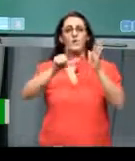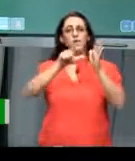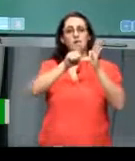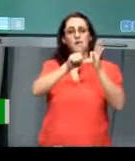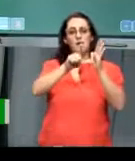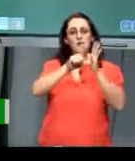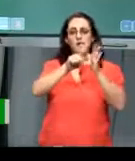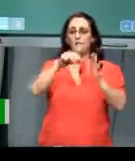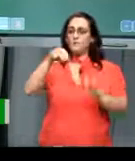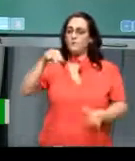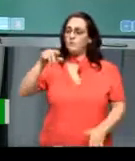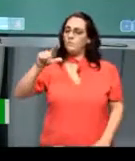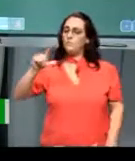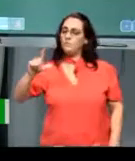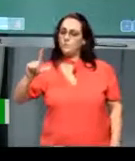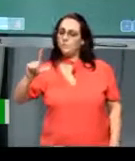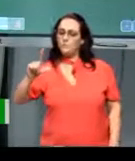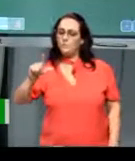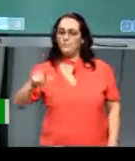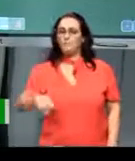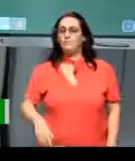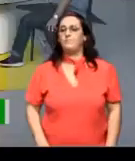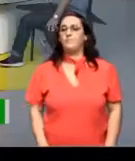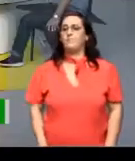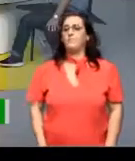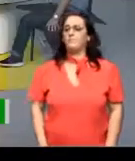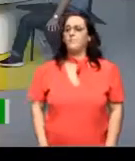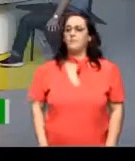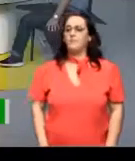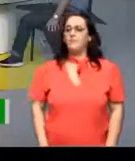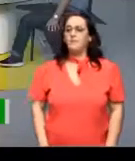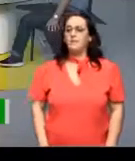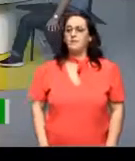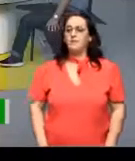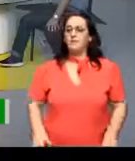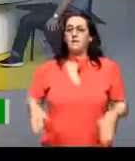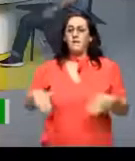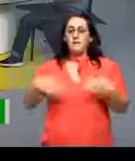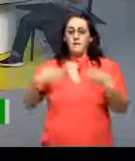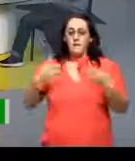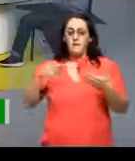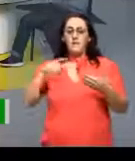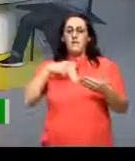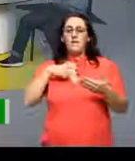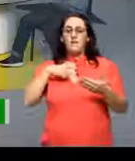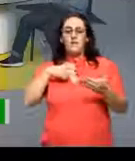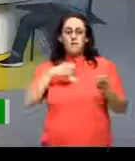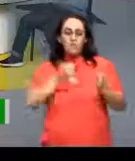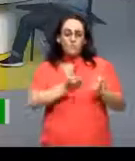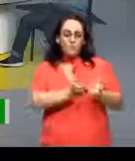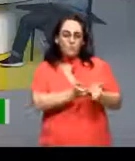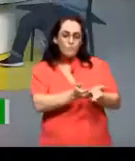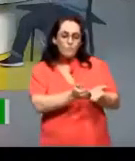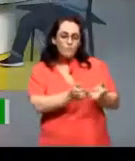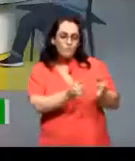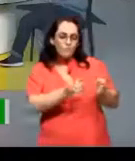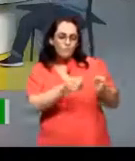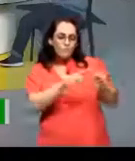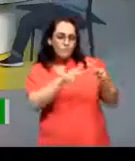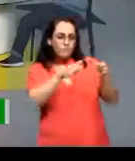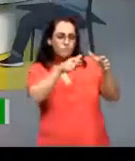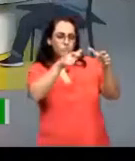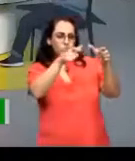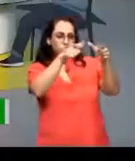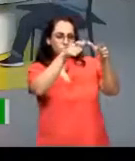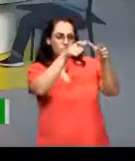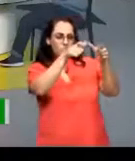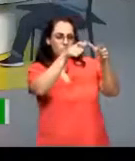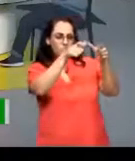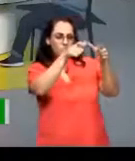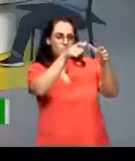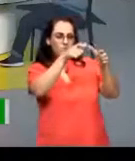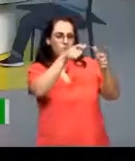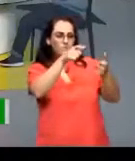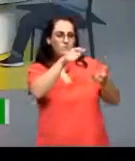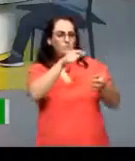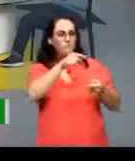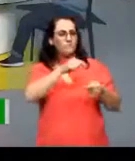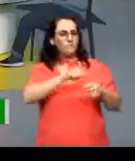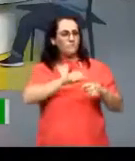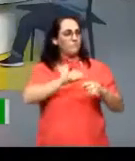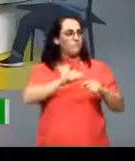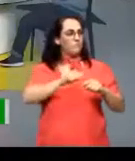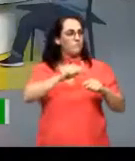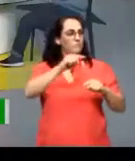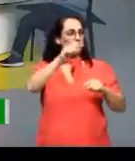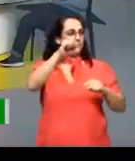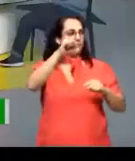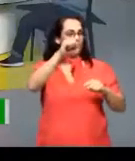mililitro. Bom, então nós temos, né, uma garrafa, né? Aqui nós temos meia